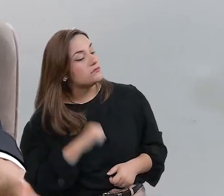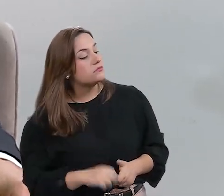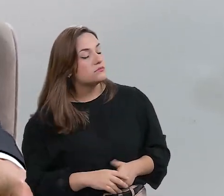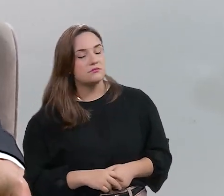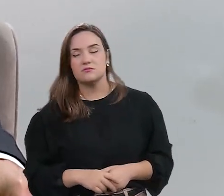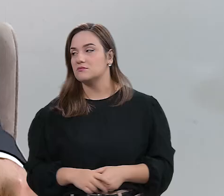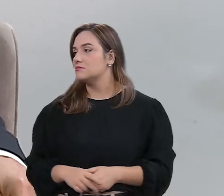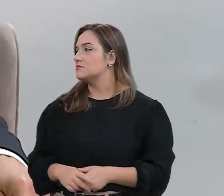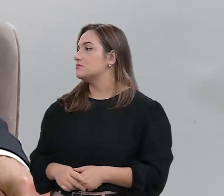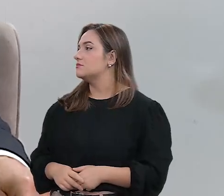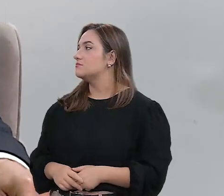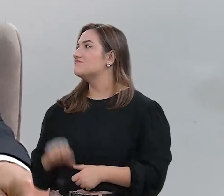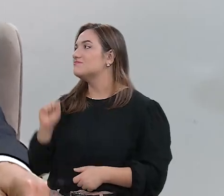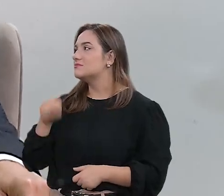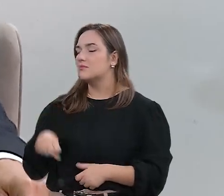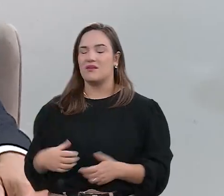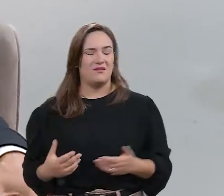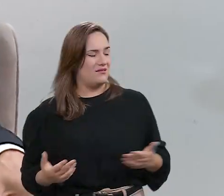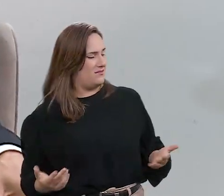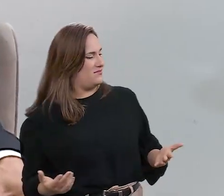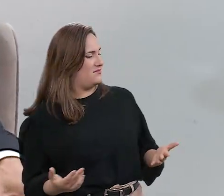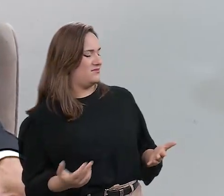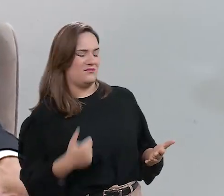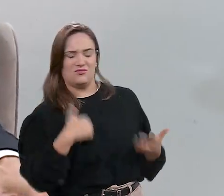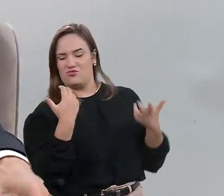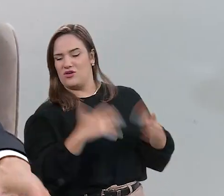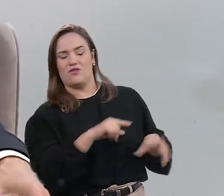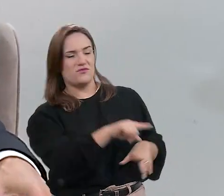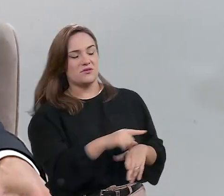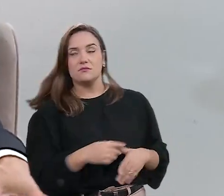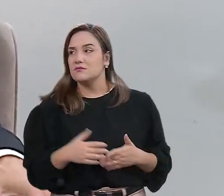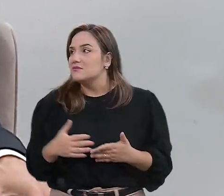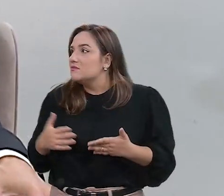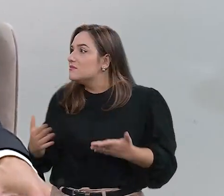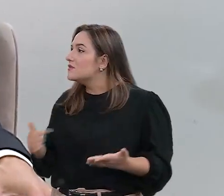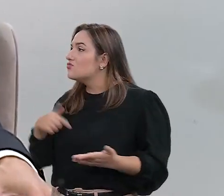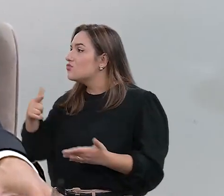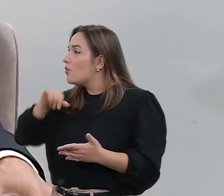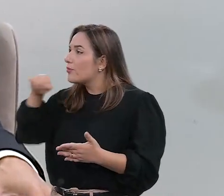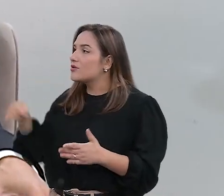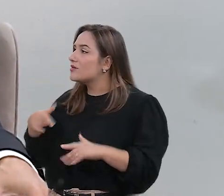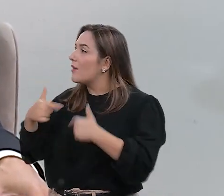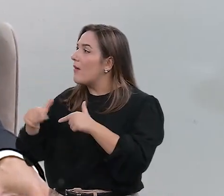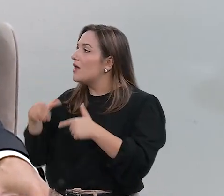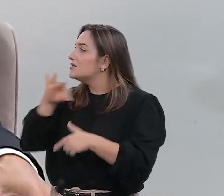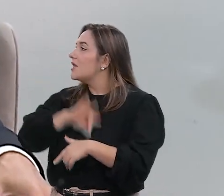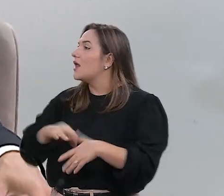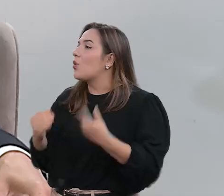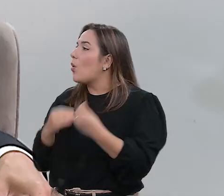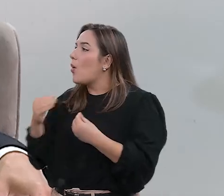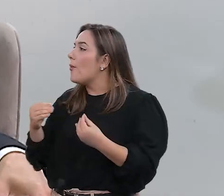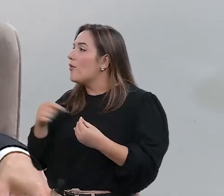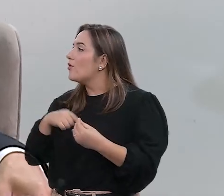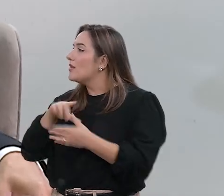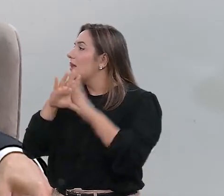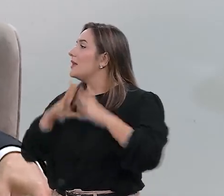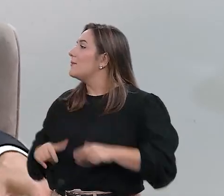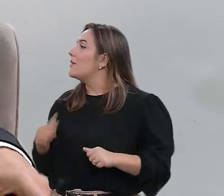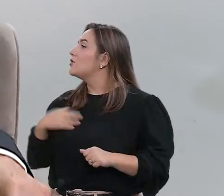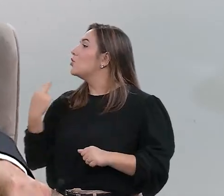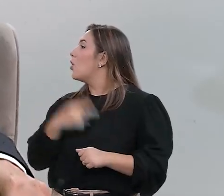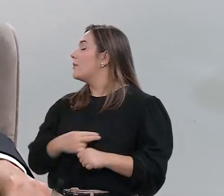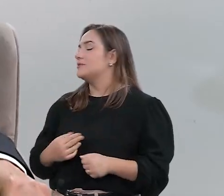não contrata a pessoa. Como é que ela vai limpar o nome dela se ela não tiver uma oportunidade de trabalho, né? Então nós fizemos uma lei